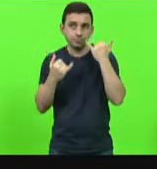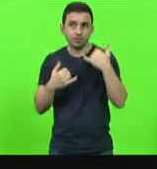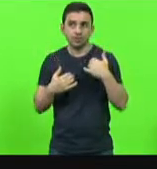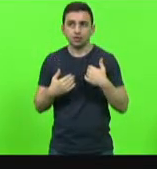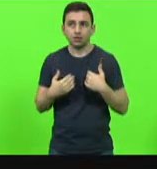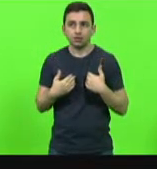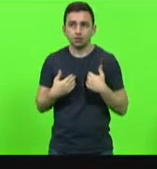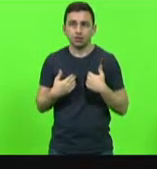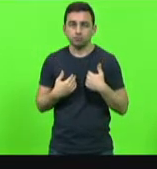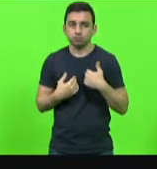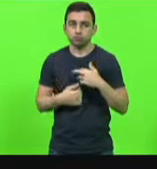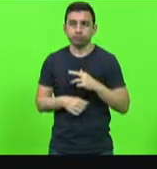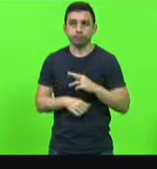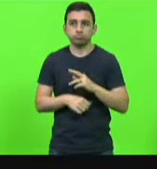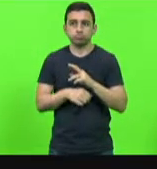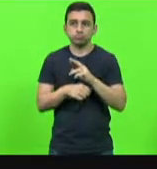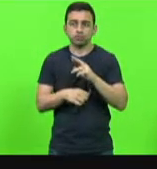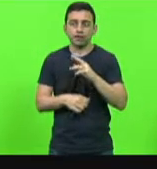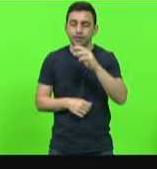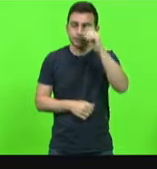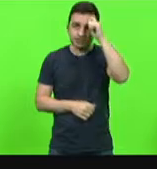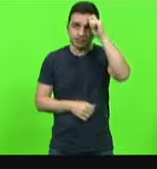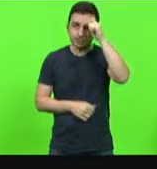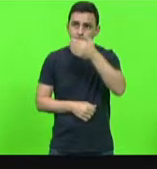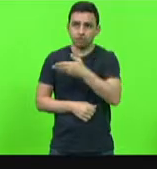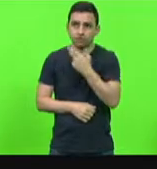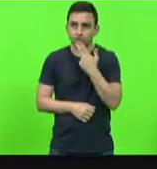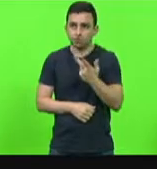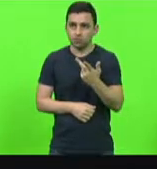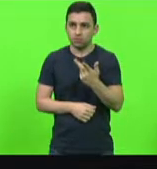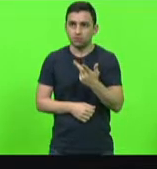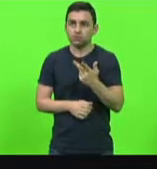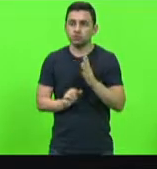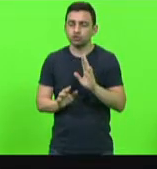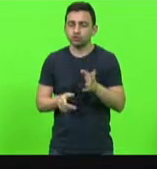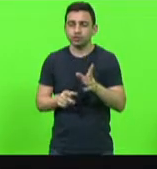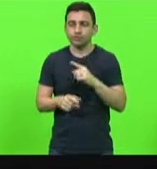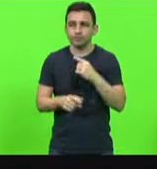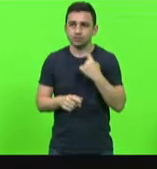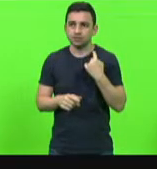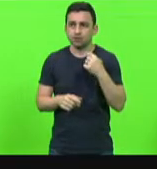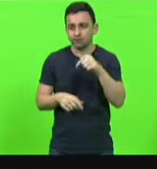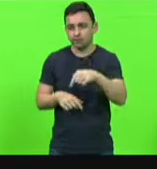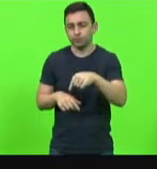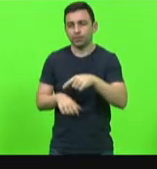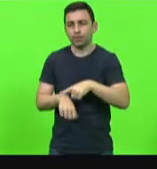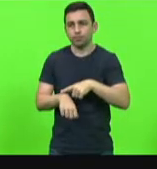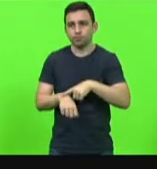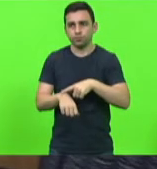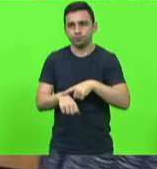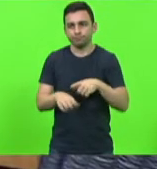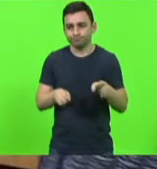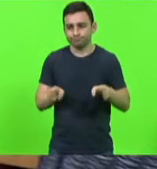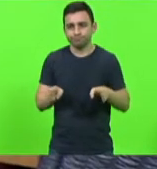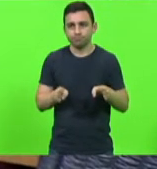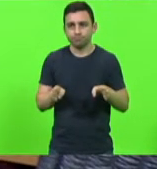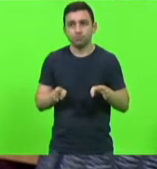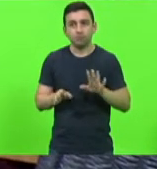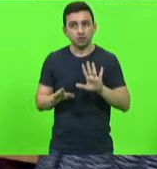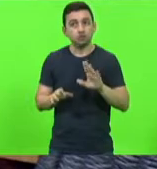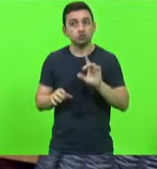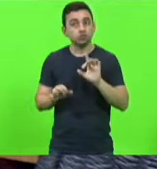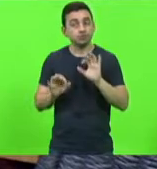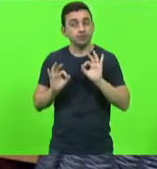em nome do deputado Adrianinho, que já inclusive venceu o período aqui de interinidade. Mais uma correção,